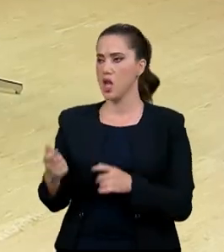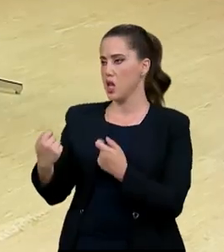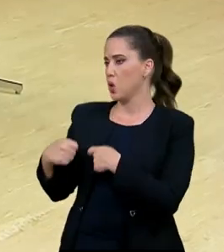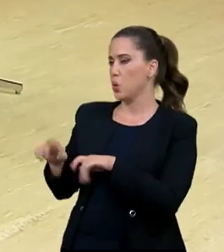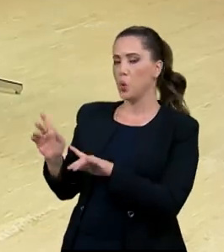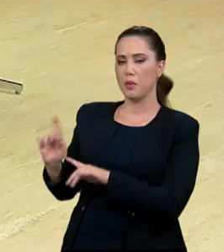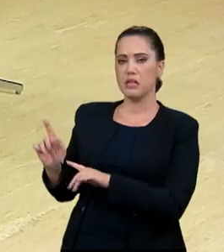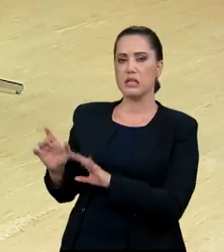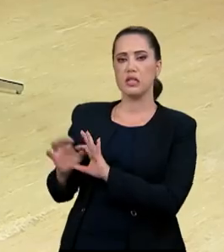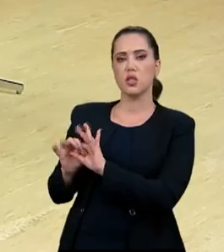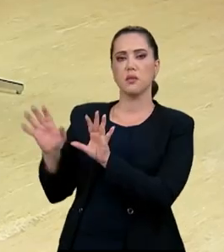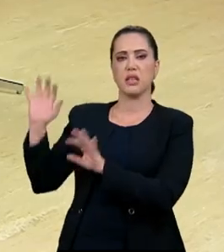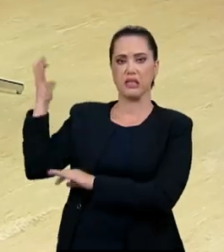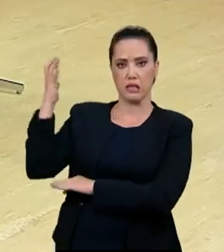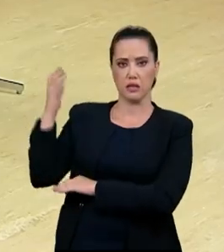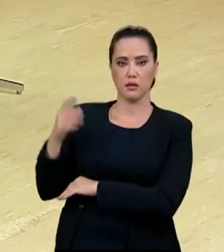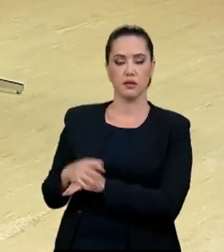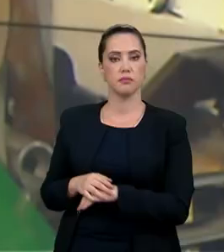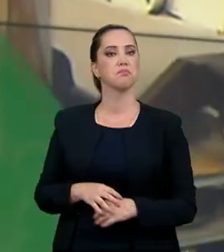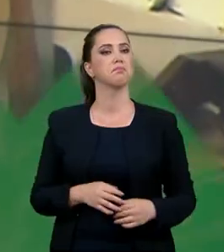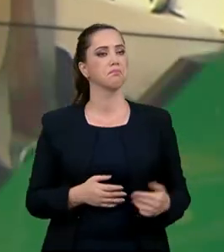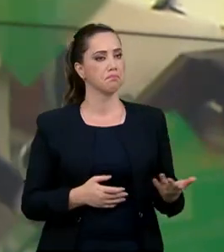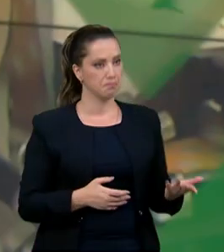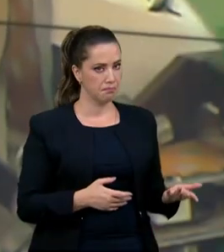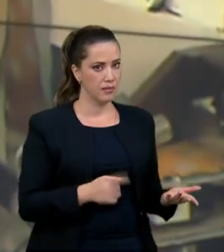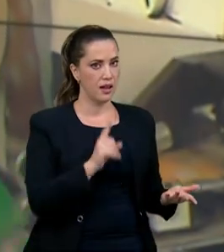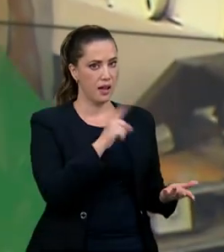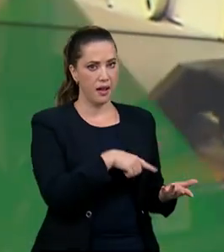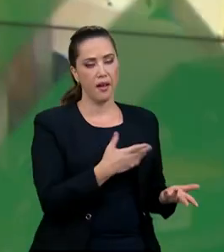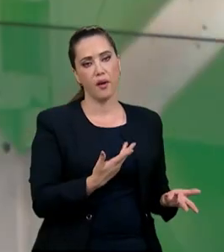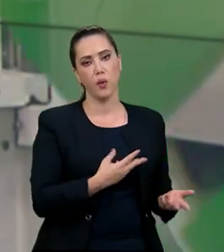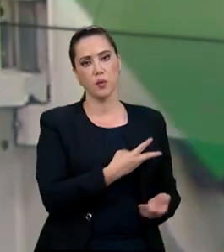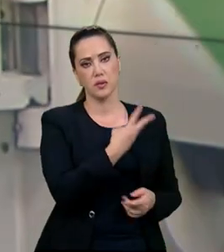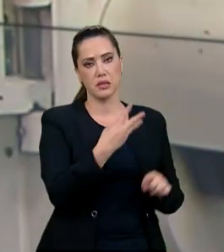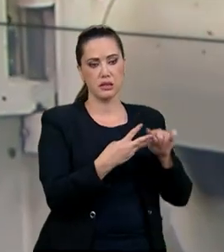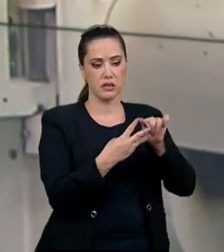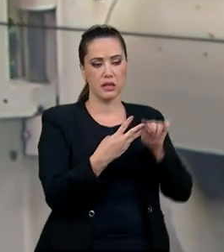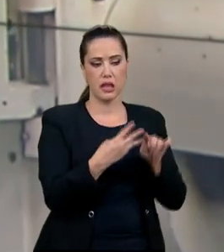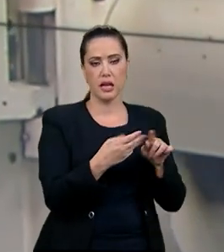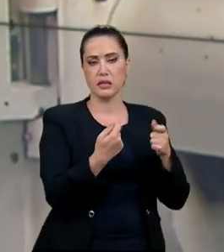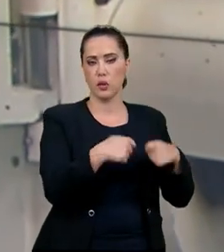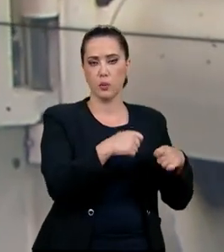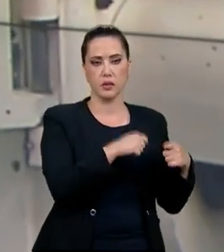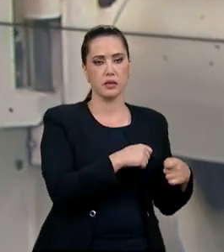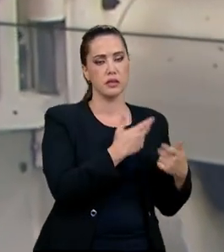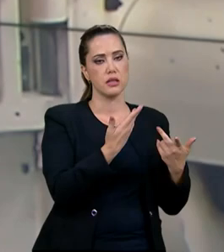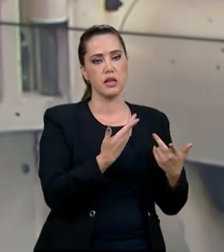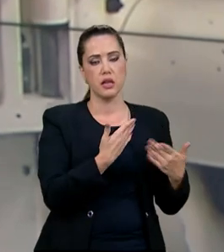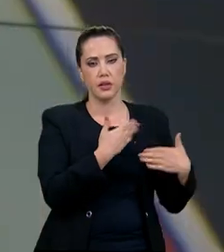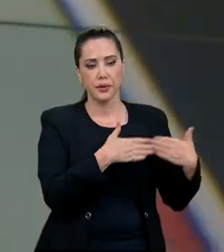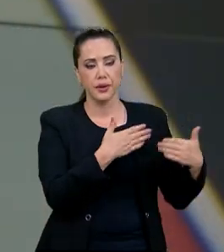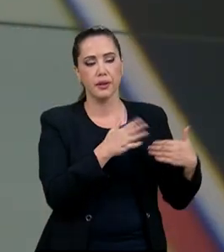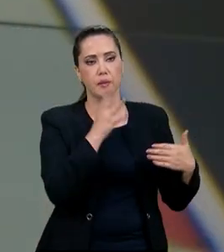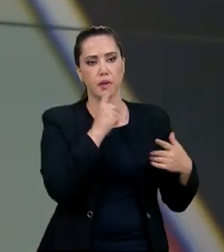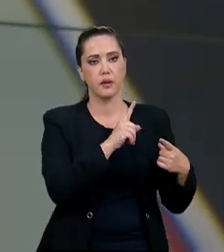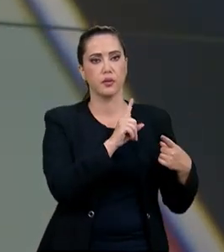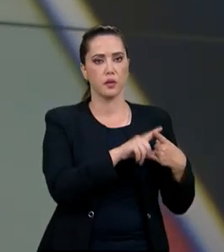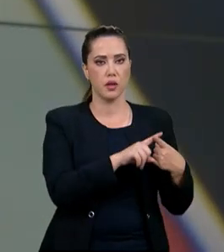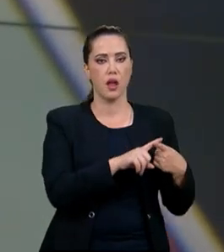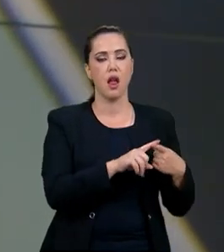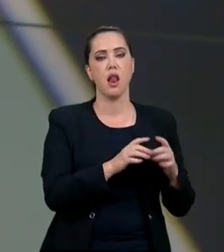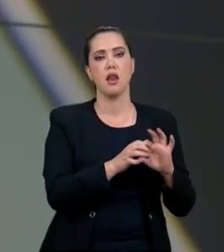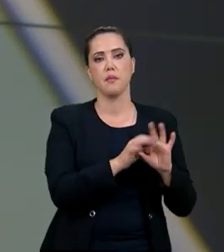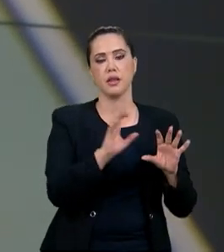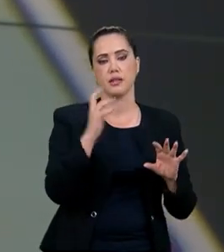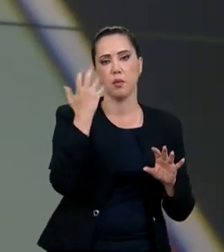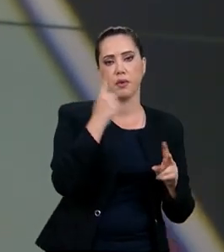isso? Os três licenciamentos que você tem aí, a waiver, né, a não necessidade de você passar pelo esse processo, são justamente o licenciamento